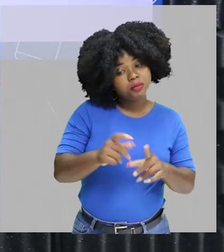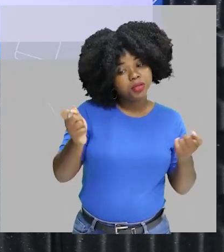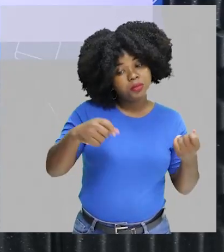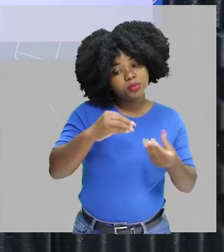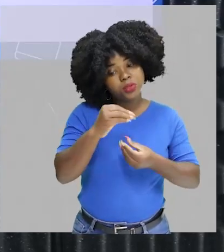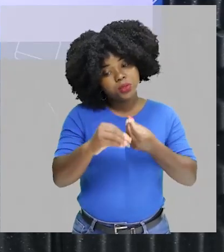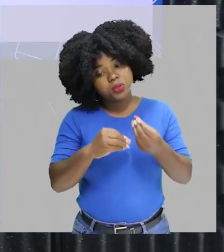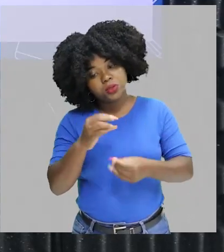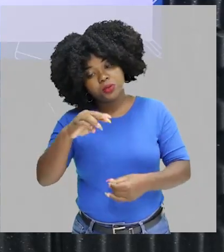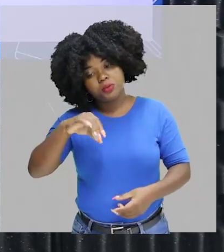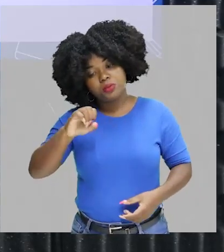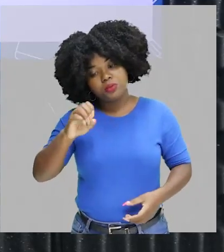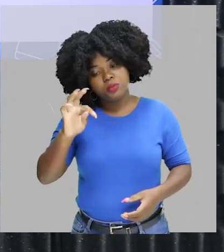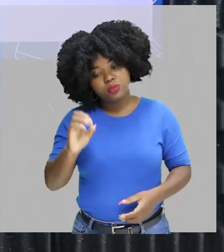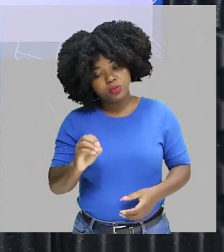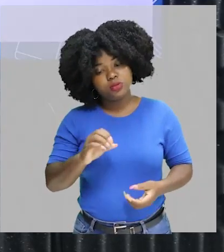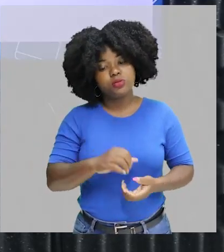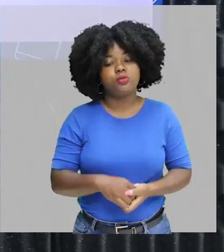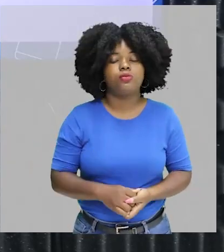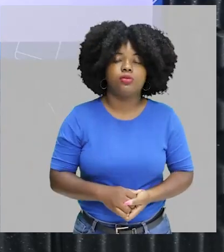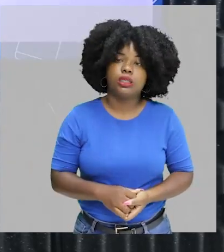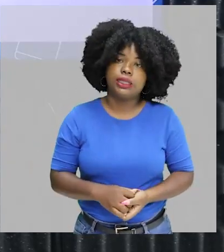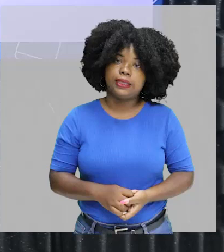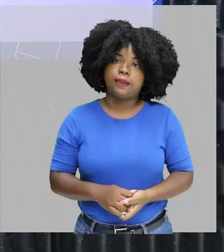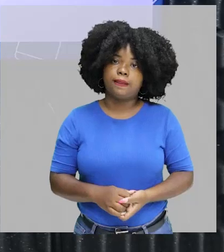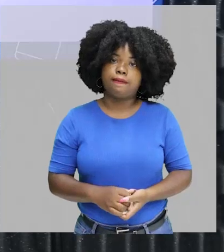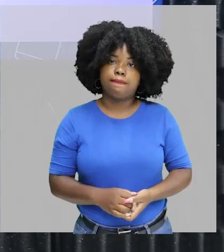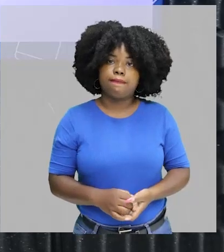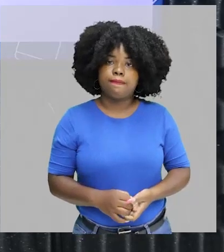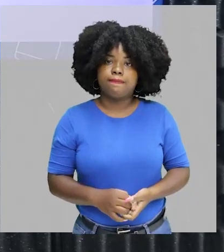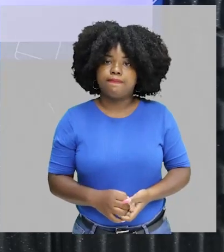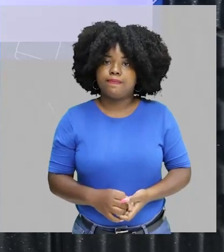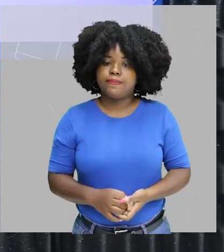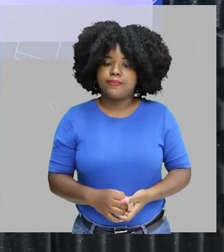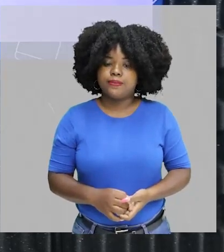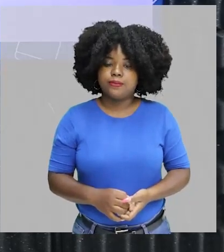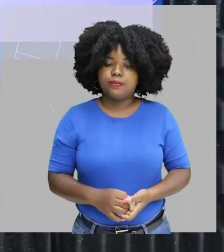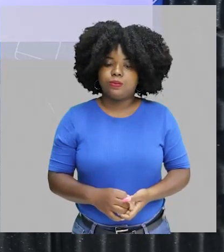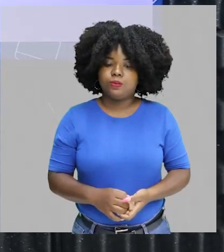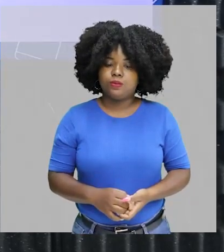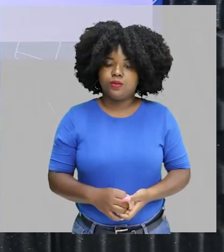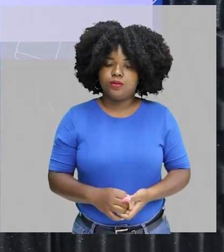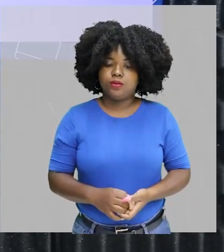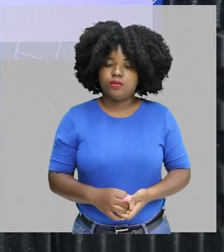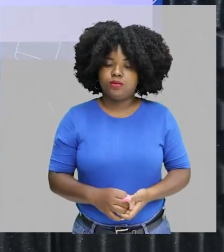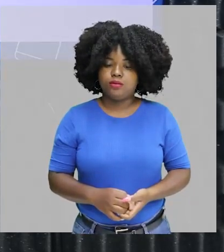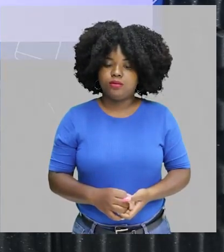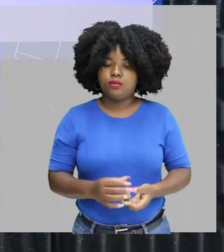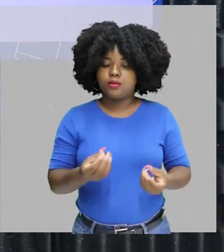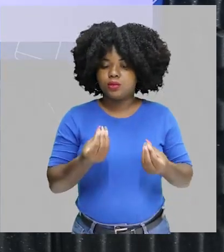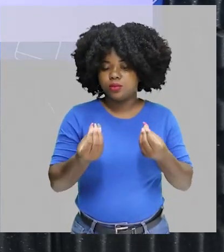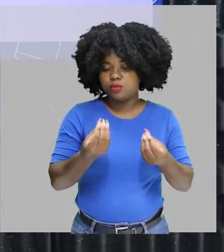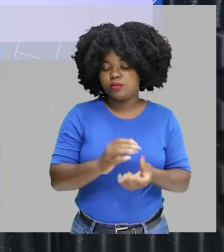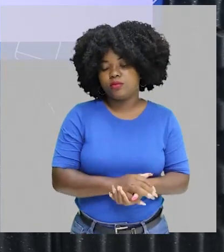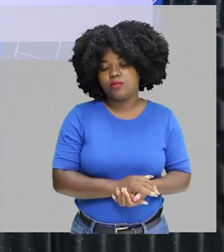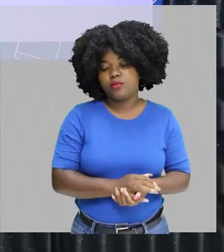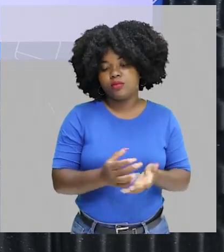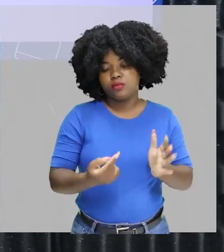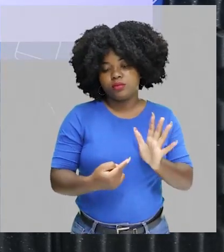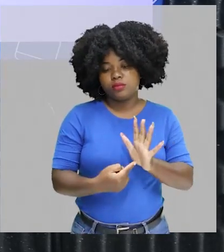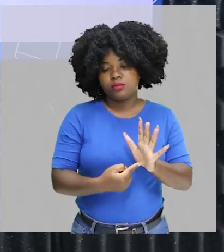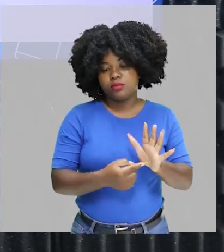ser o haleto orgânico, ele pode ser um haleto misto. Será misto quando? Quando